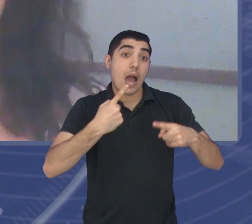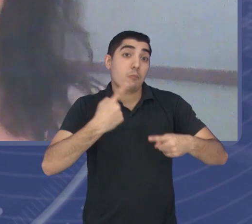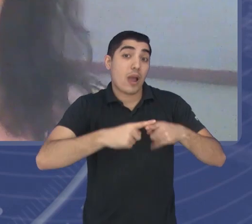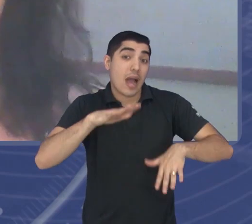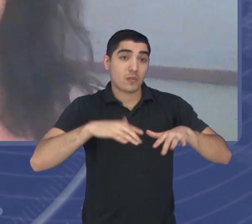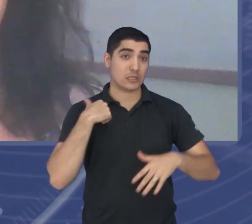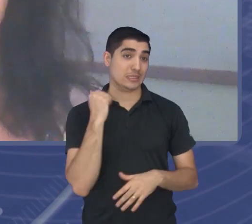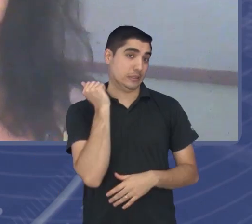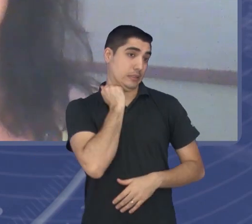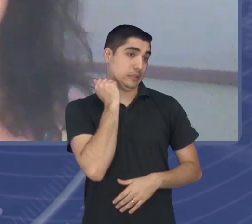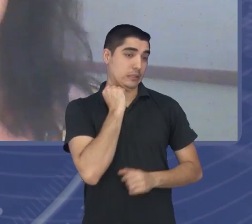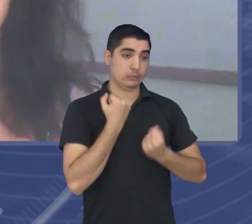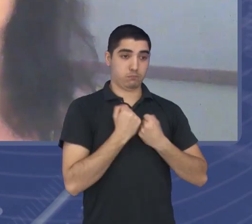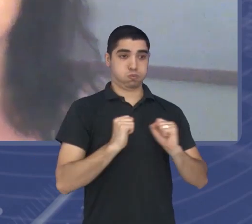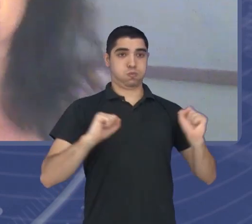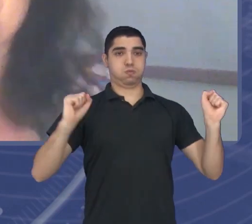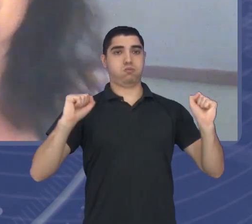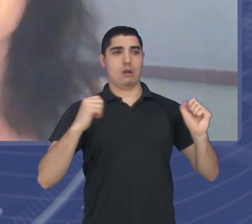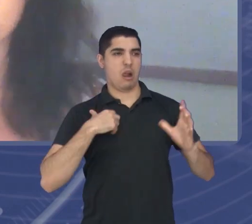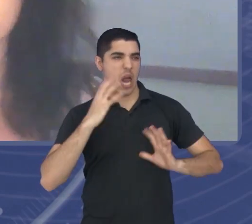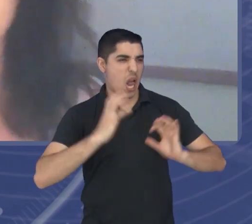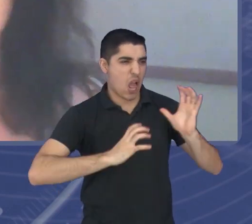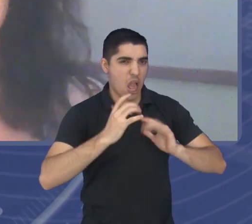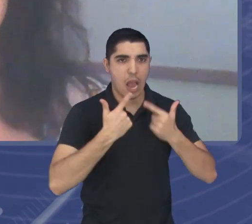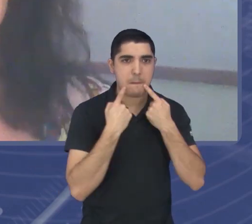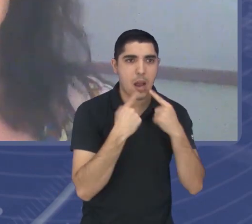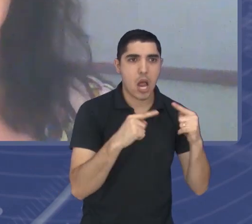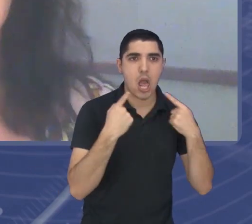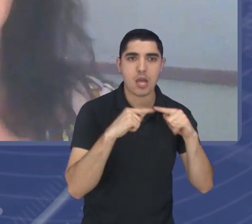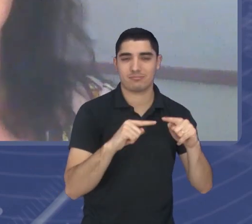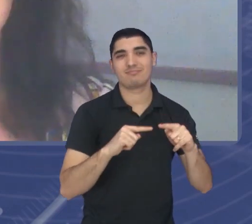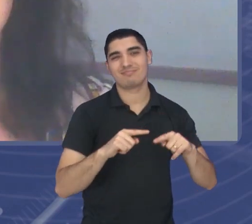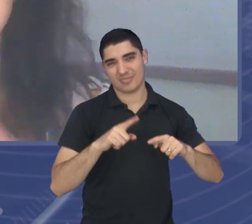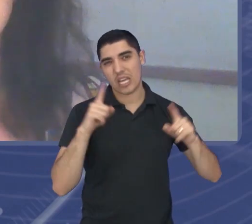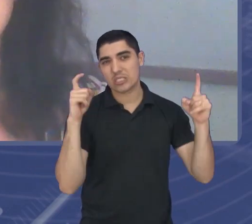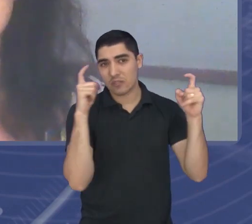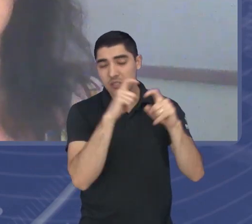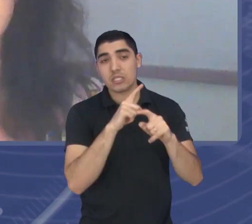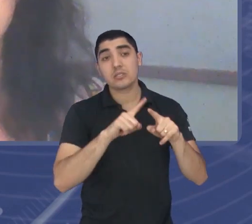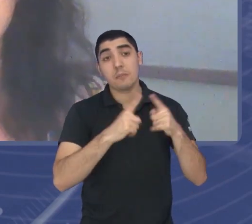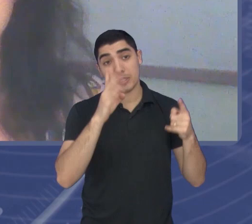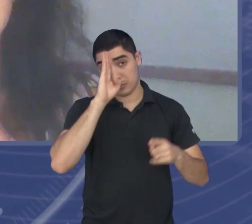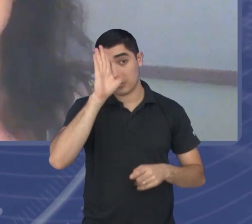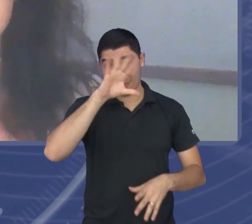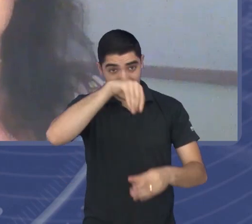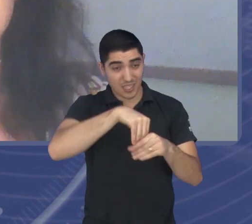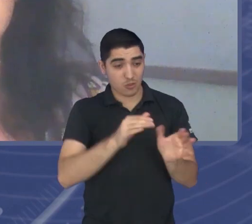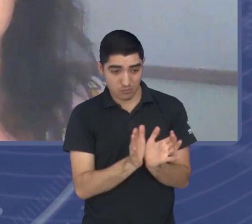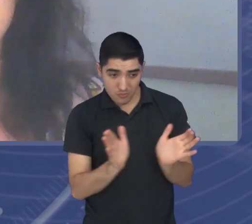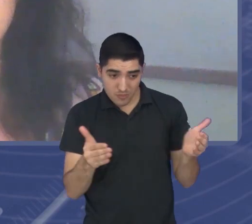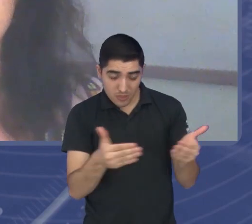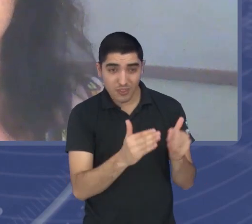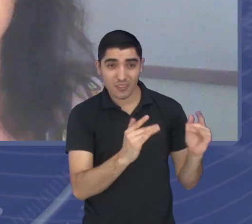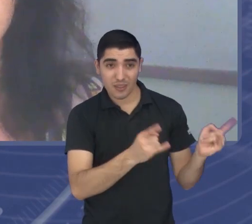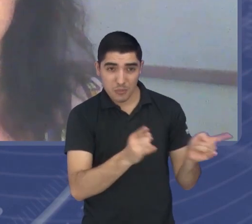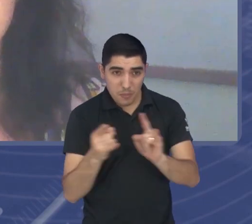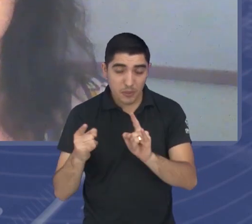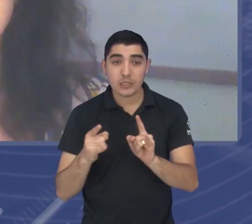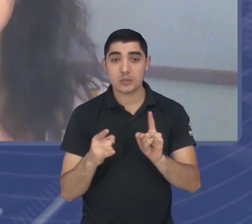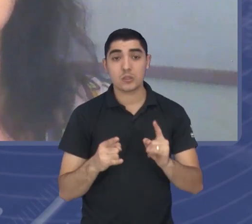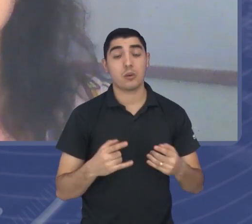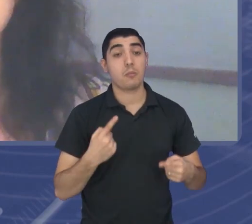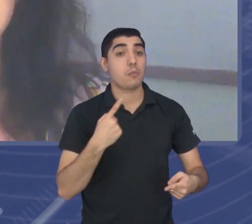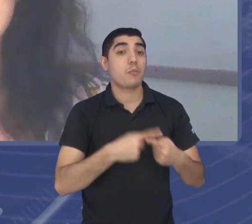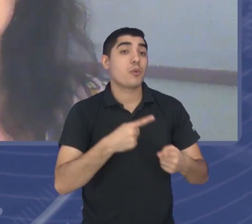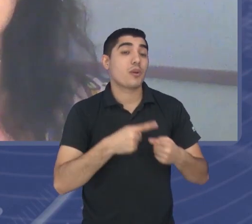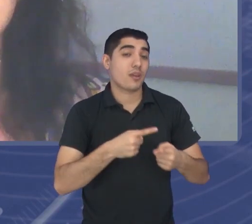ir tirar satisfação, falar com alguém, nesse caso dos condomínios, principalmente, quando tiver com a cabeça quente, né? Porque só